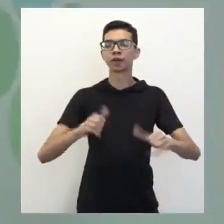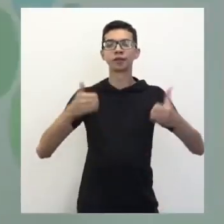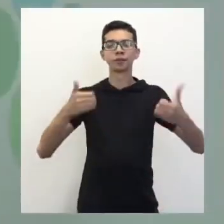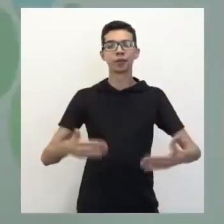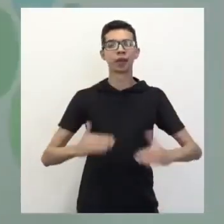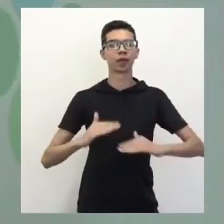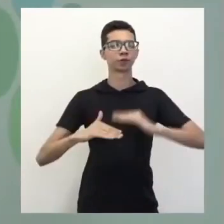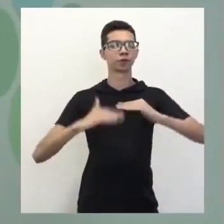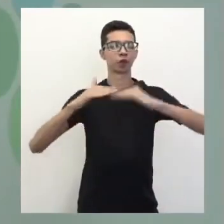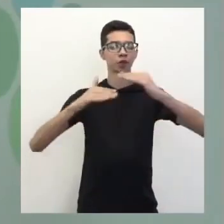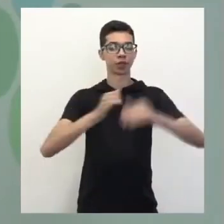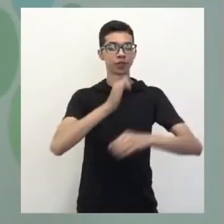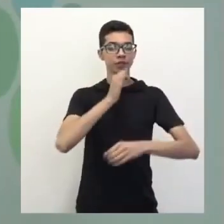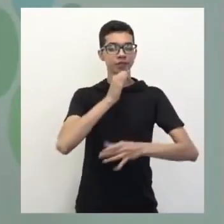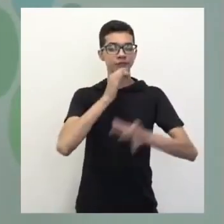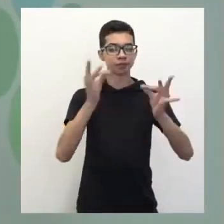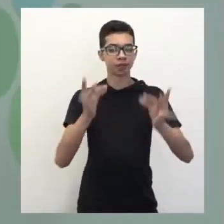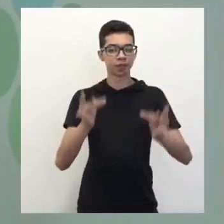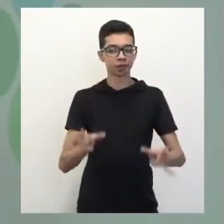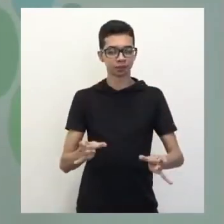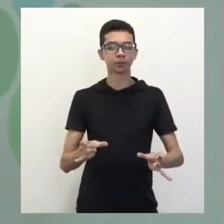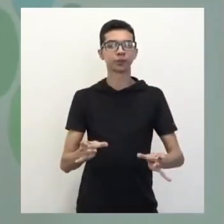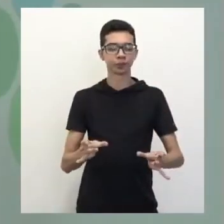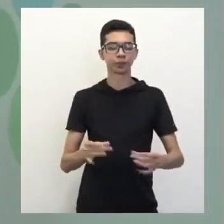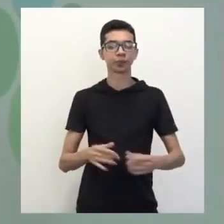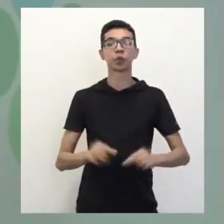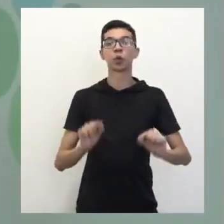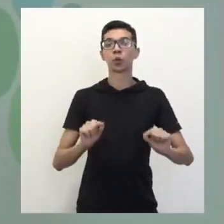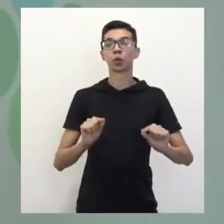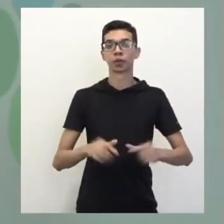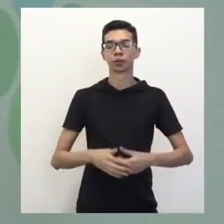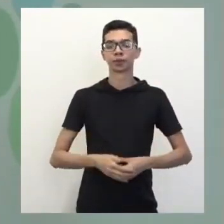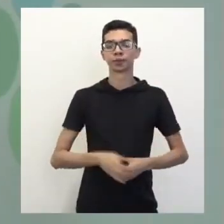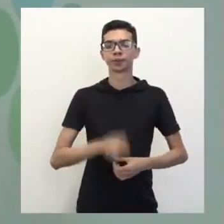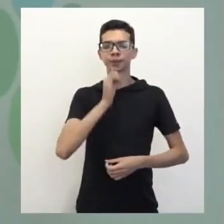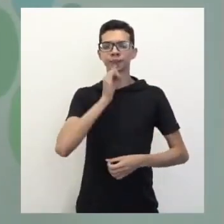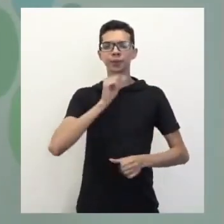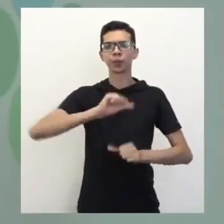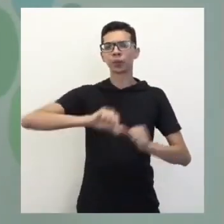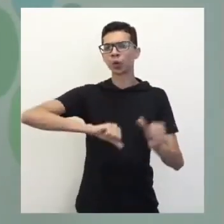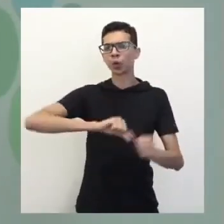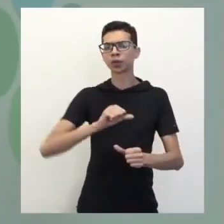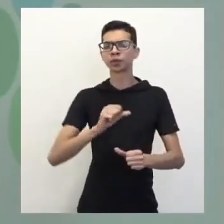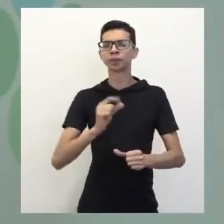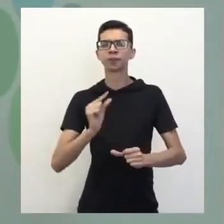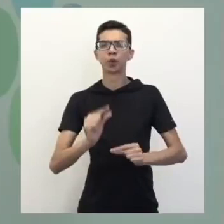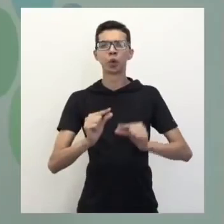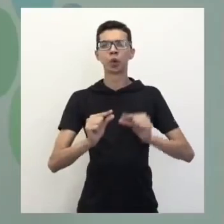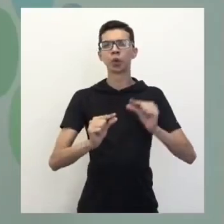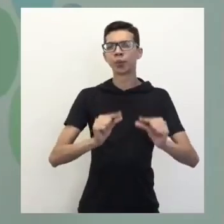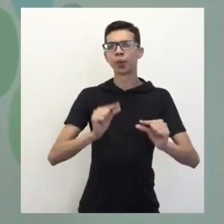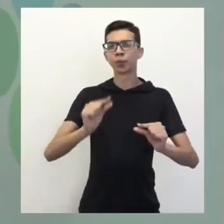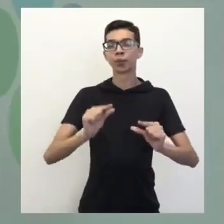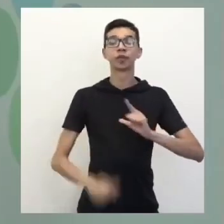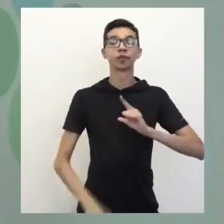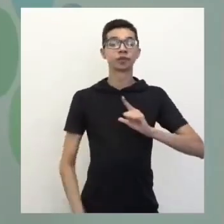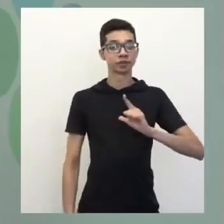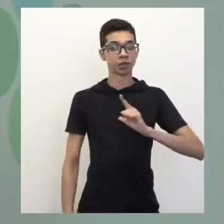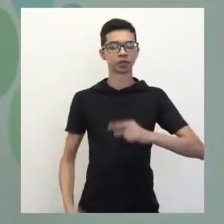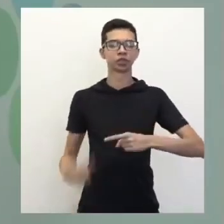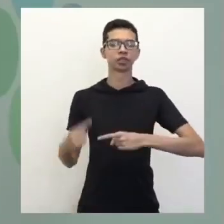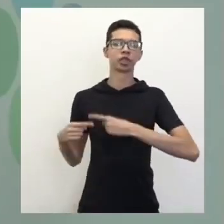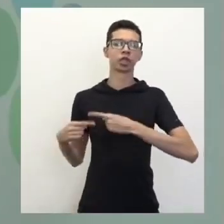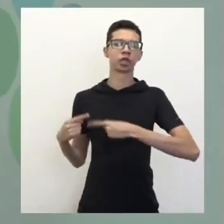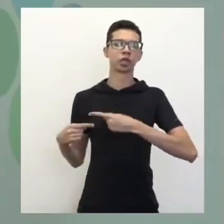para exemplificar. A teoria da evolução vai dizendo que pequenas alterações vão sendo perpetuadas de geração